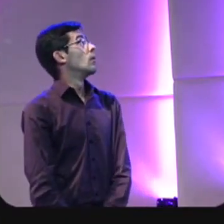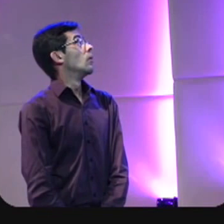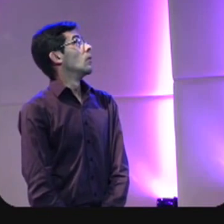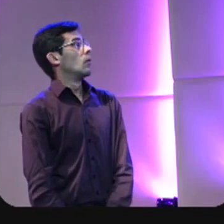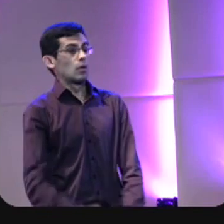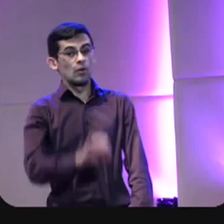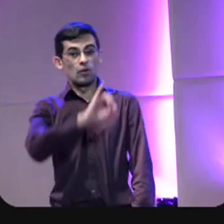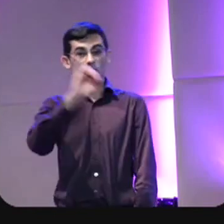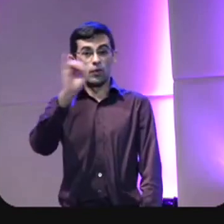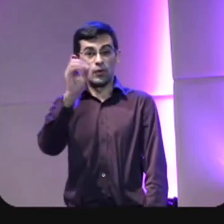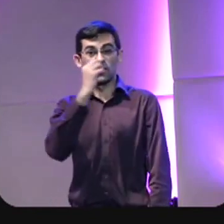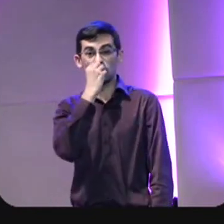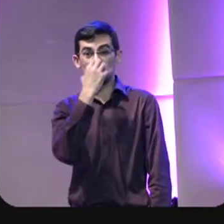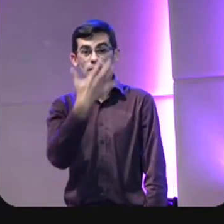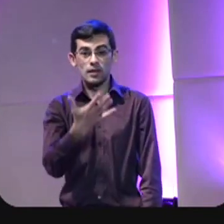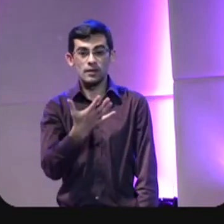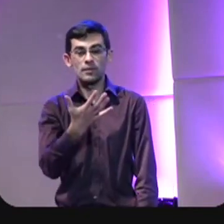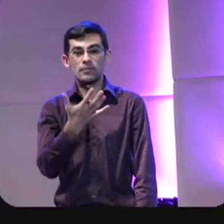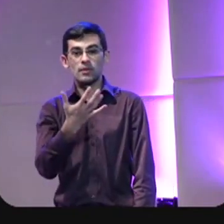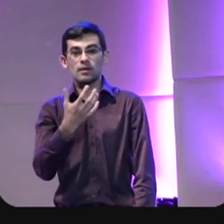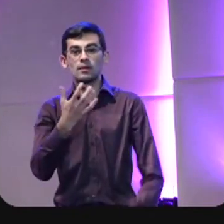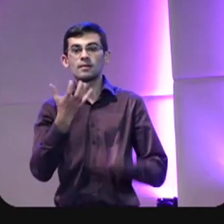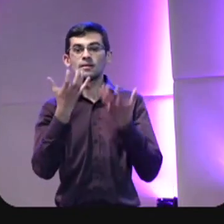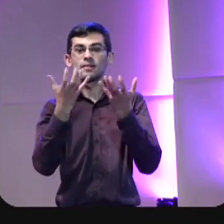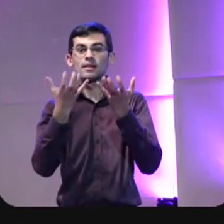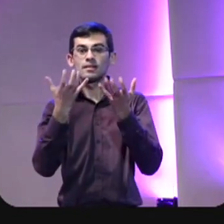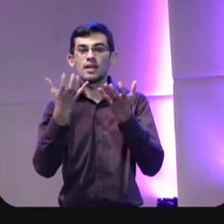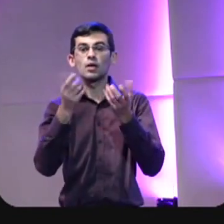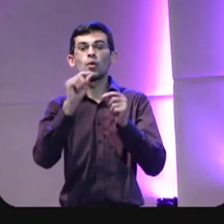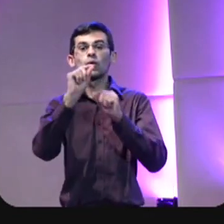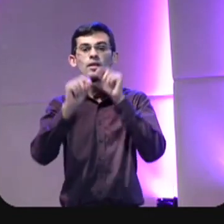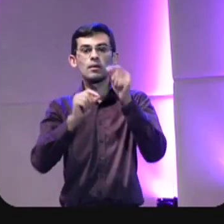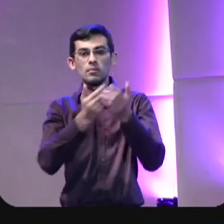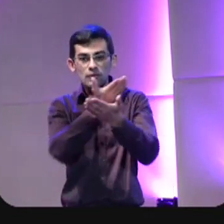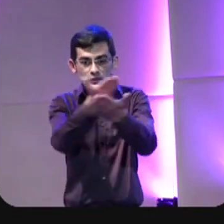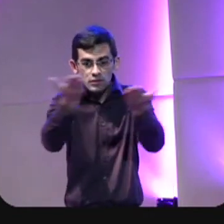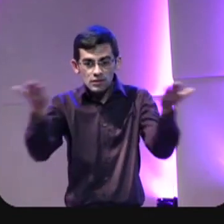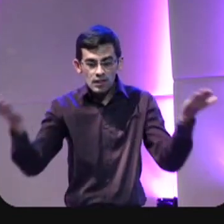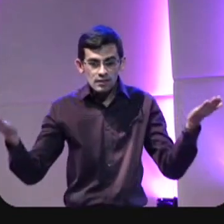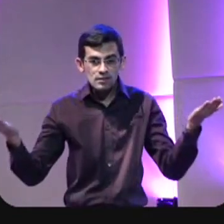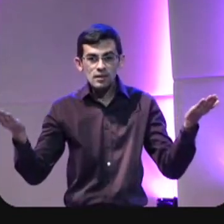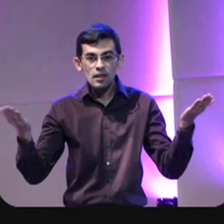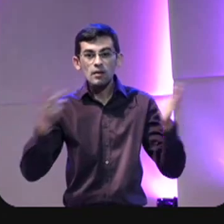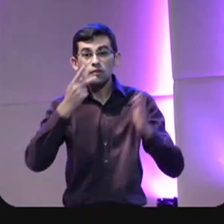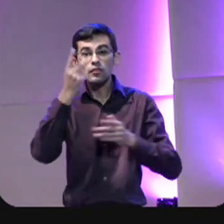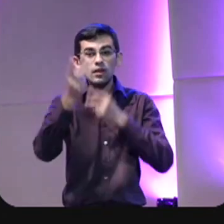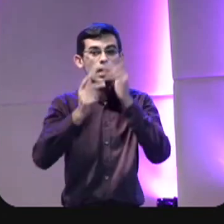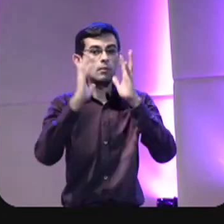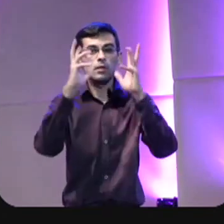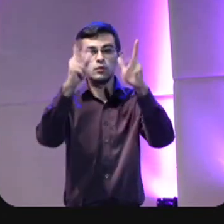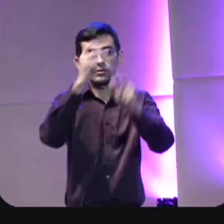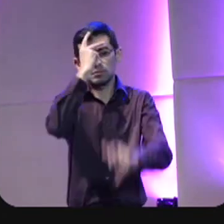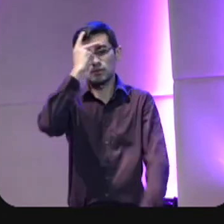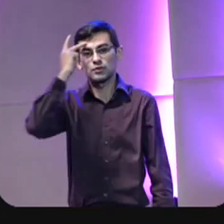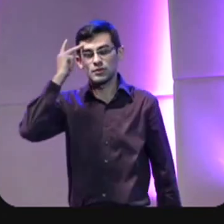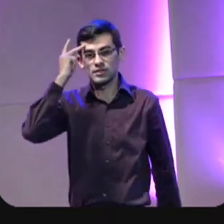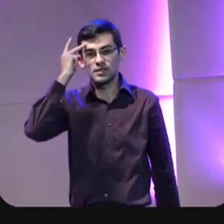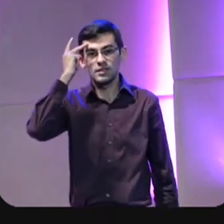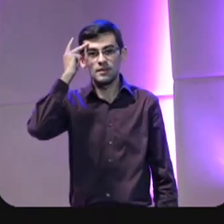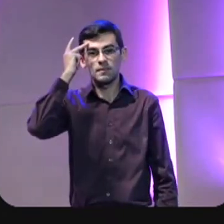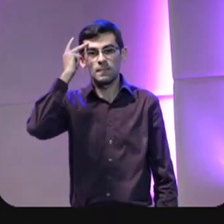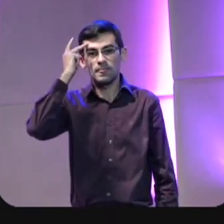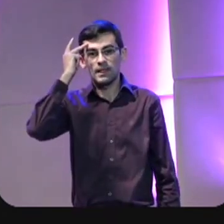Oi, tudo bem? Eu queria mandar um cumprimento para vocês, para dizer para todos vocês